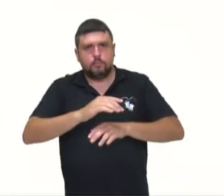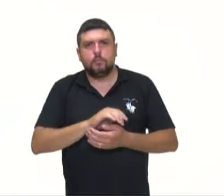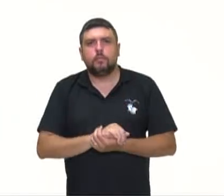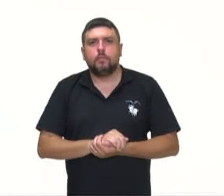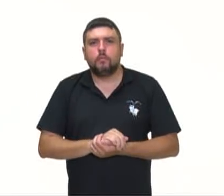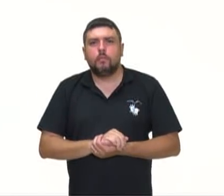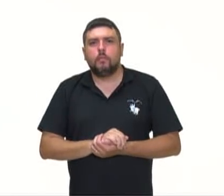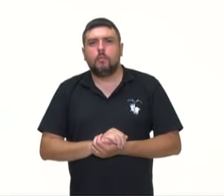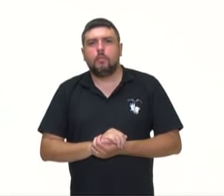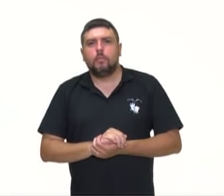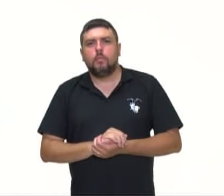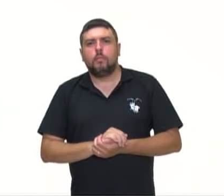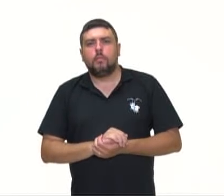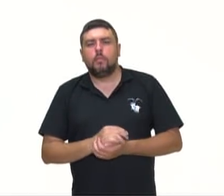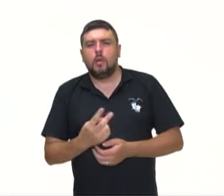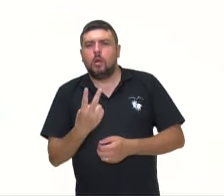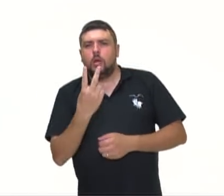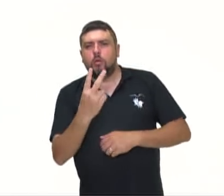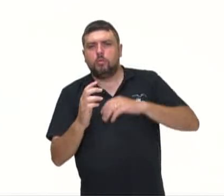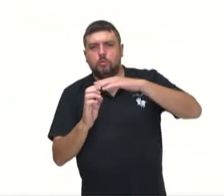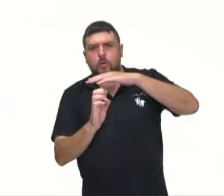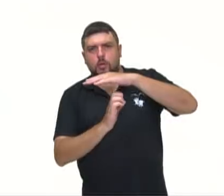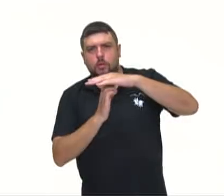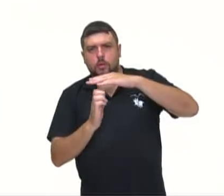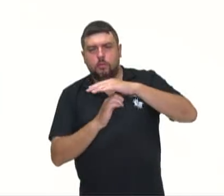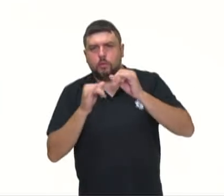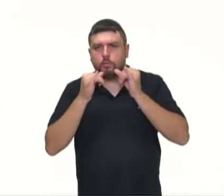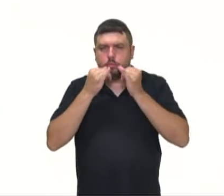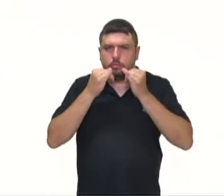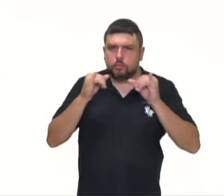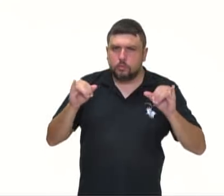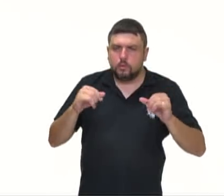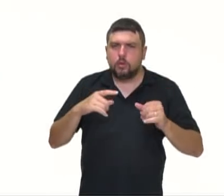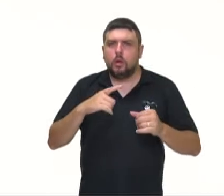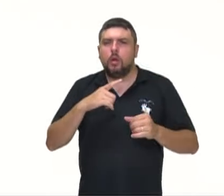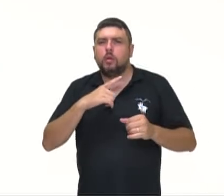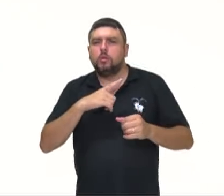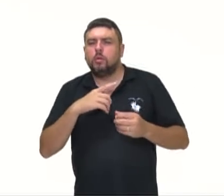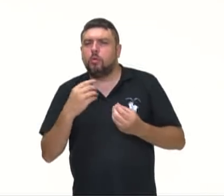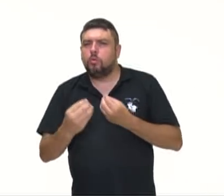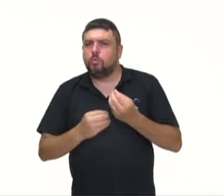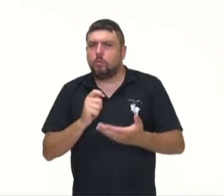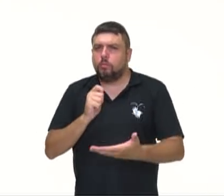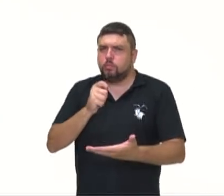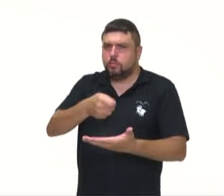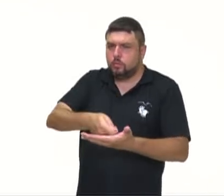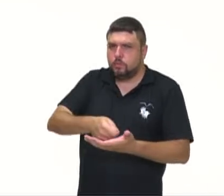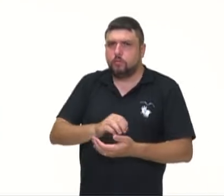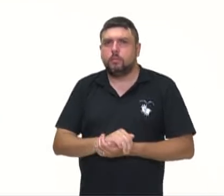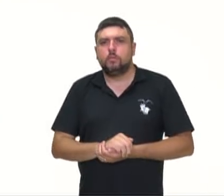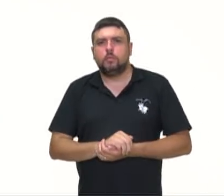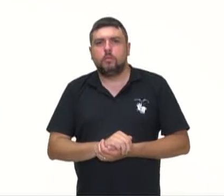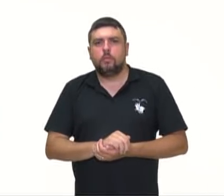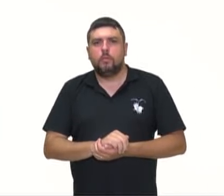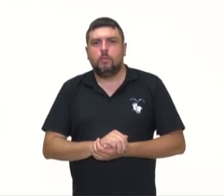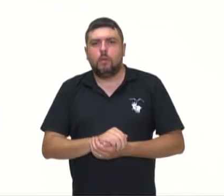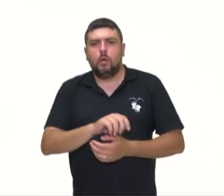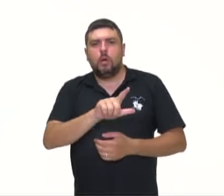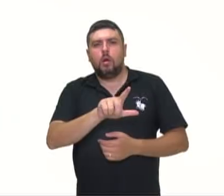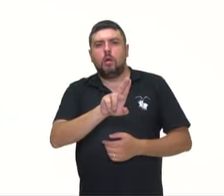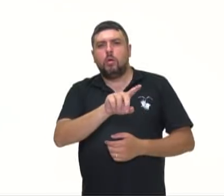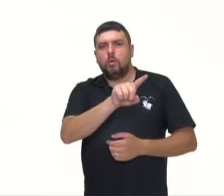duas empresas de eletricidade apresentam as seguintes condições de pagamento. A empresa Luz cobra um fixo